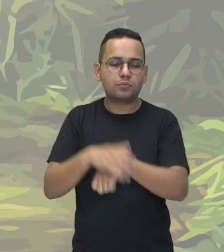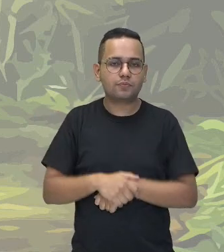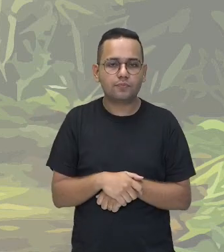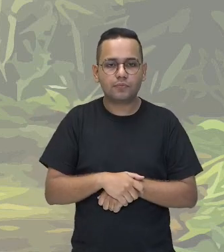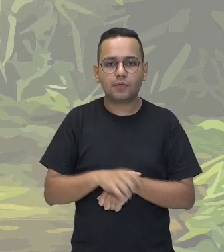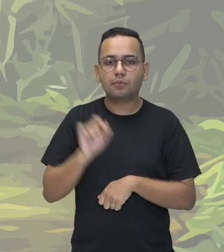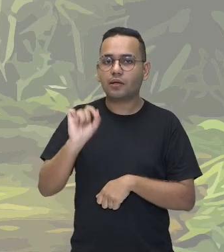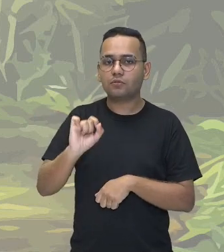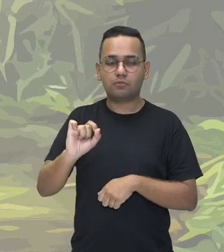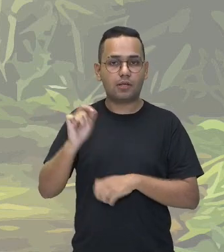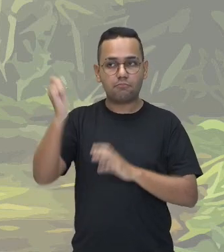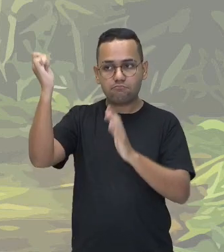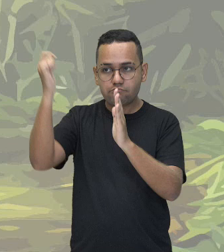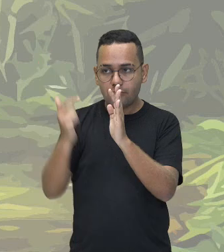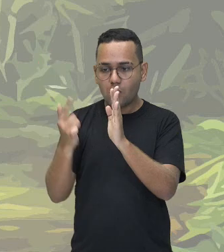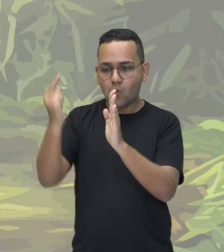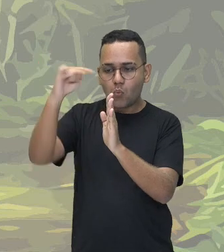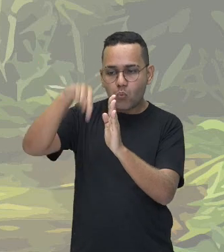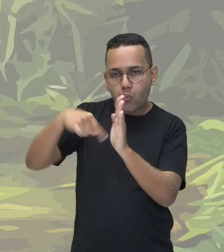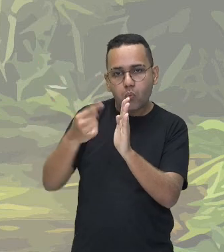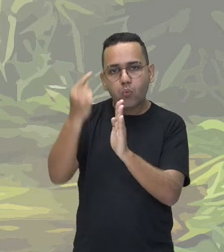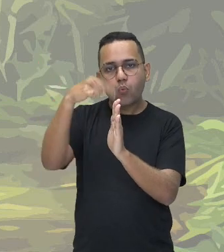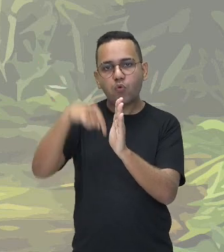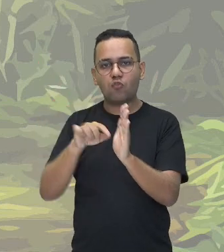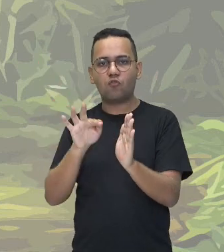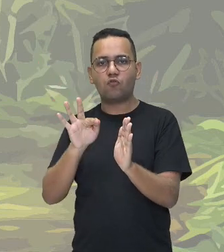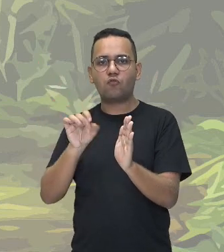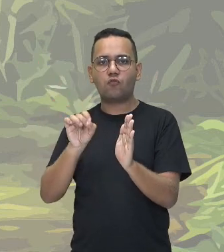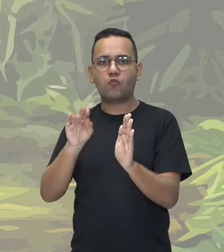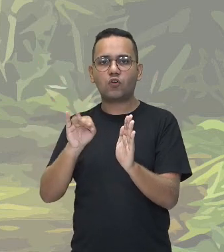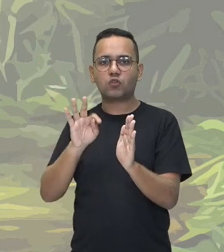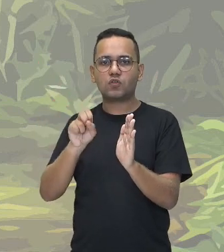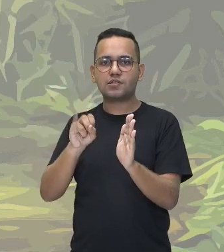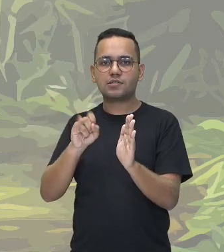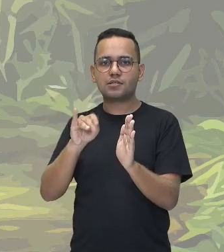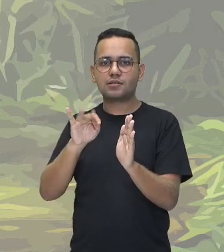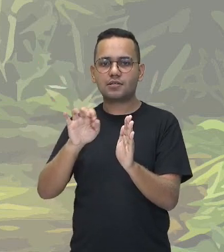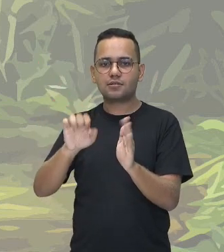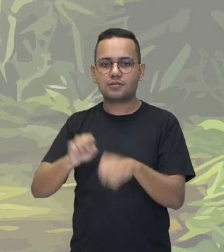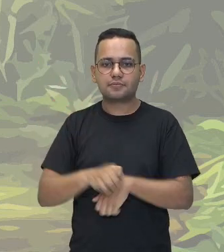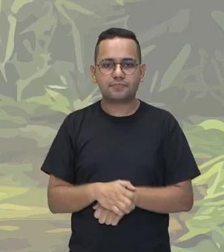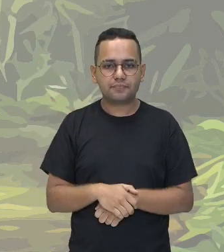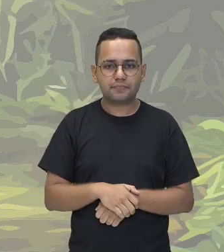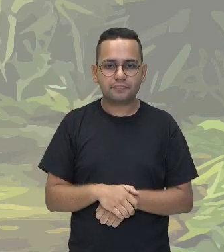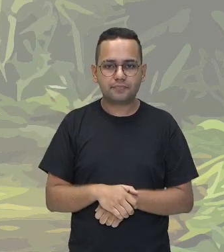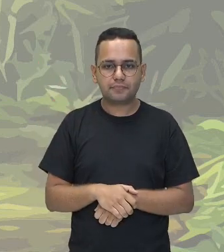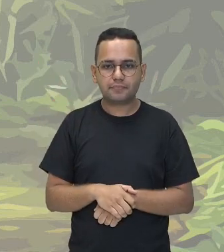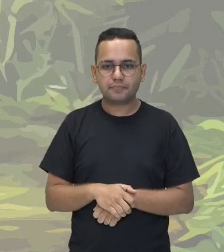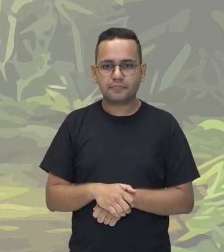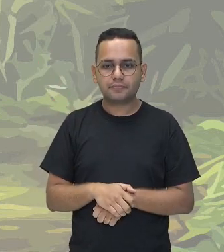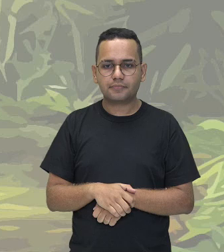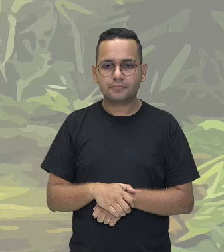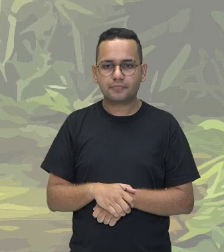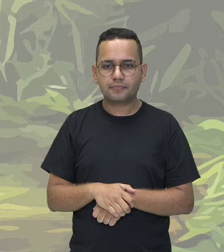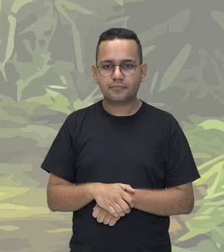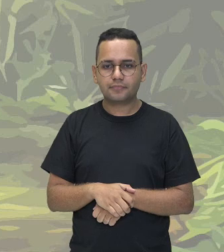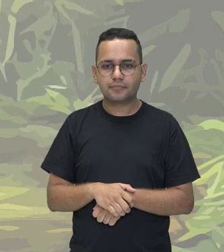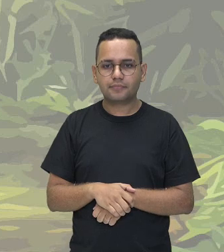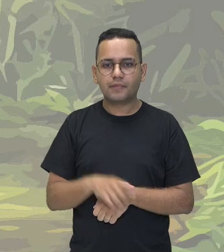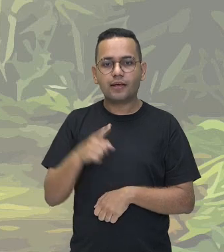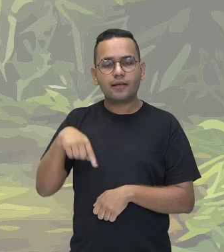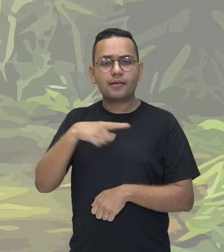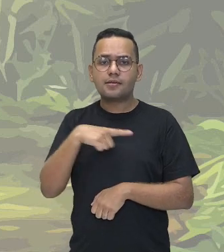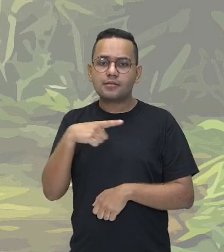meio principalmente da fotossíntese. Eles possuem celulose na sua parede